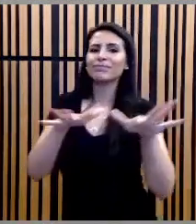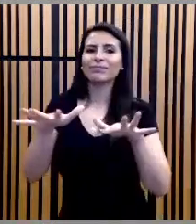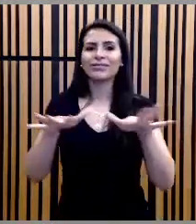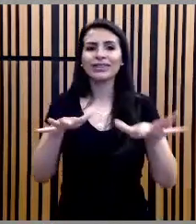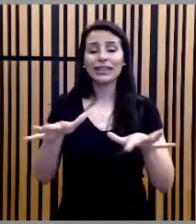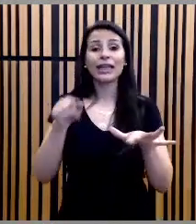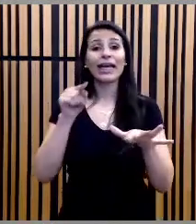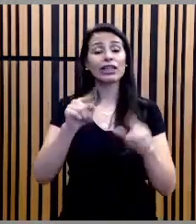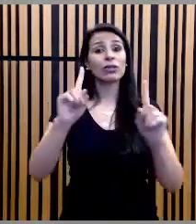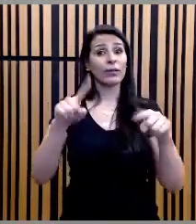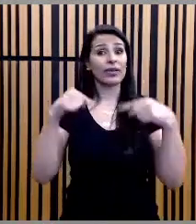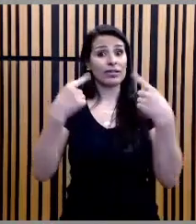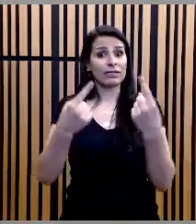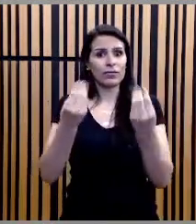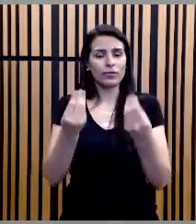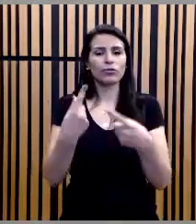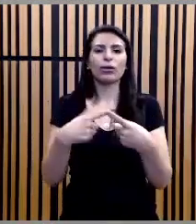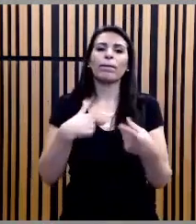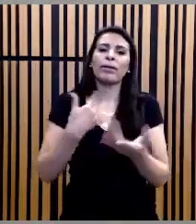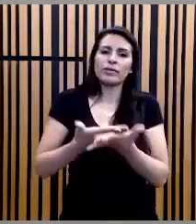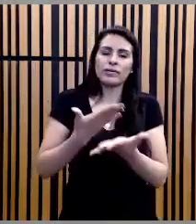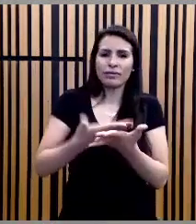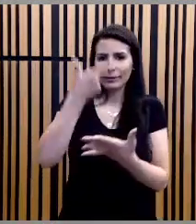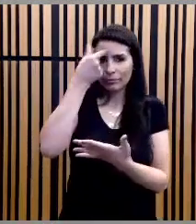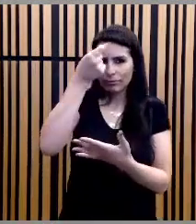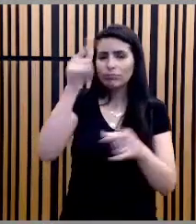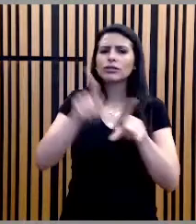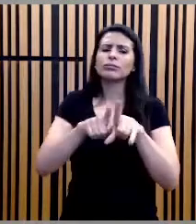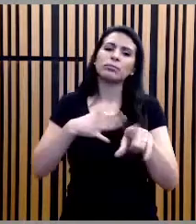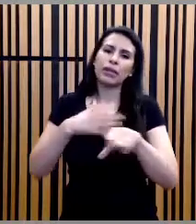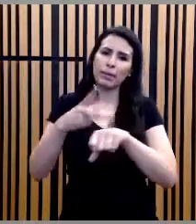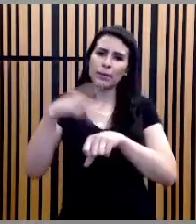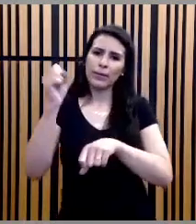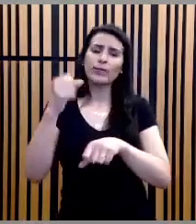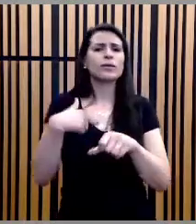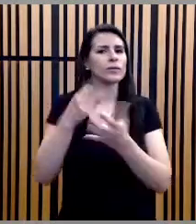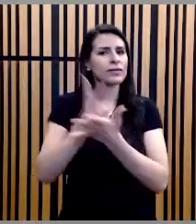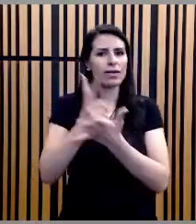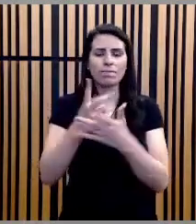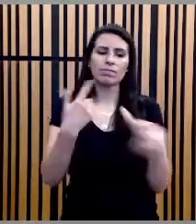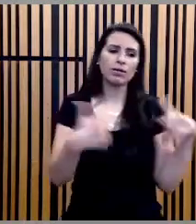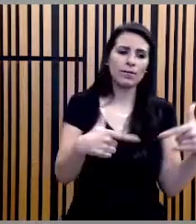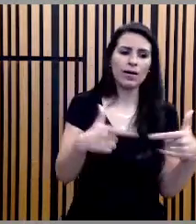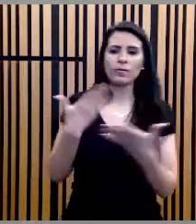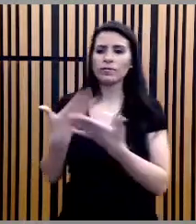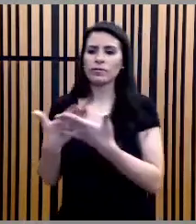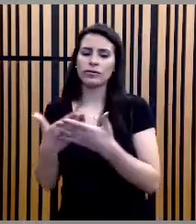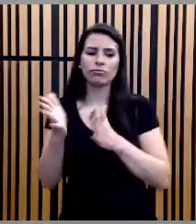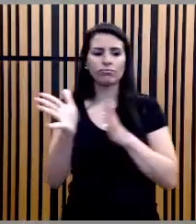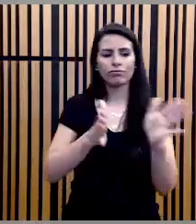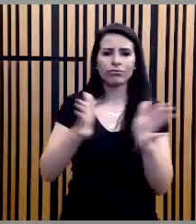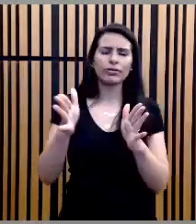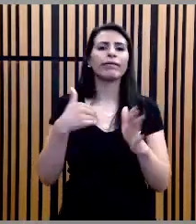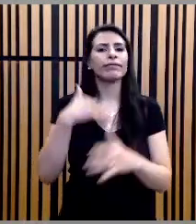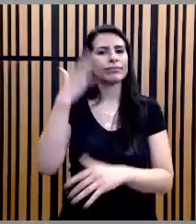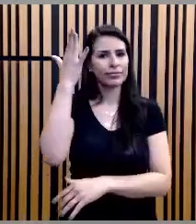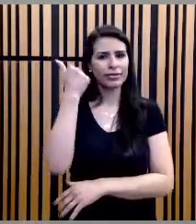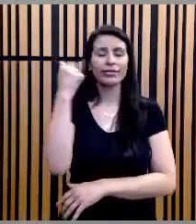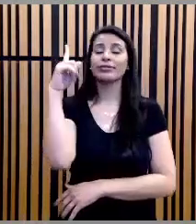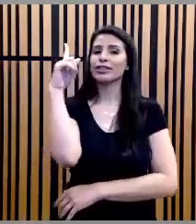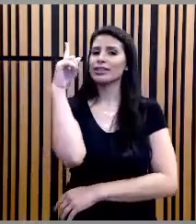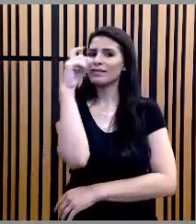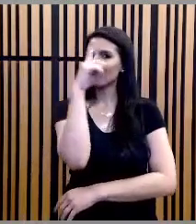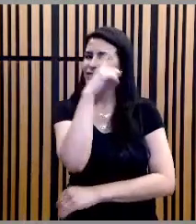muito grande. Eu fiz a minha graduação e fiz agora todo o meu curso de especialização trabalhando, E eu sei o quão duro é, às vezes a gente está